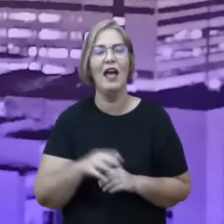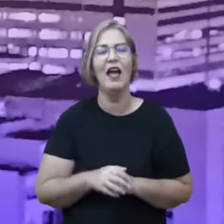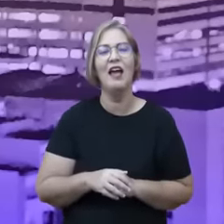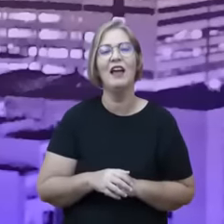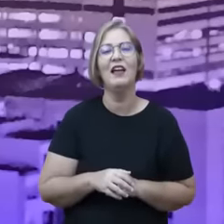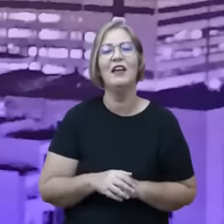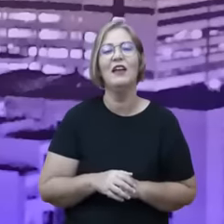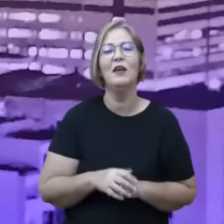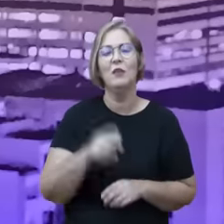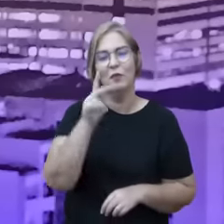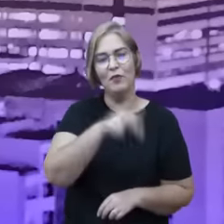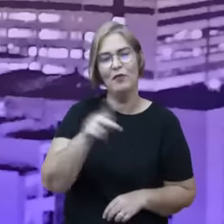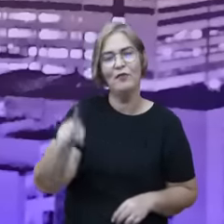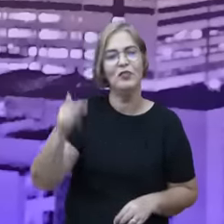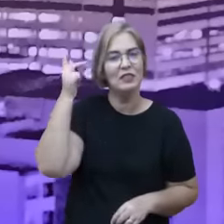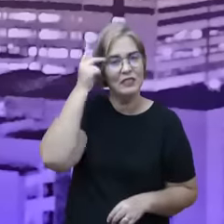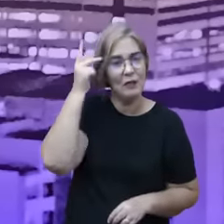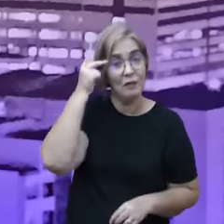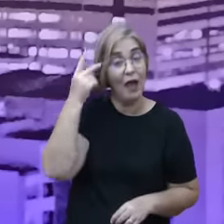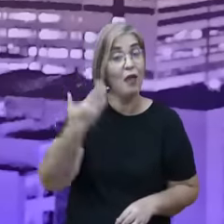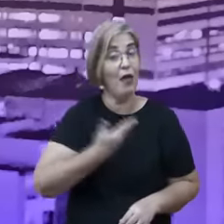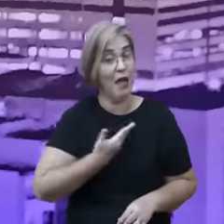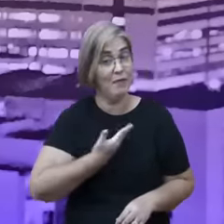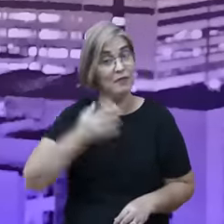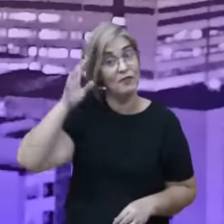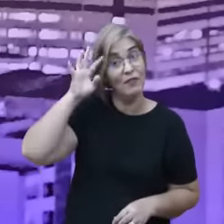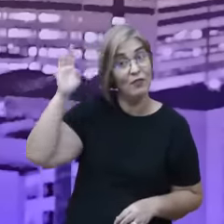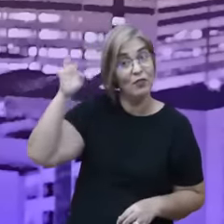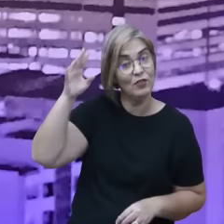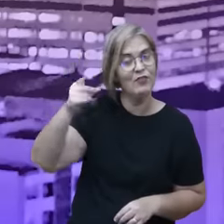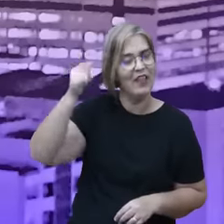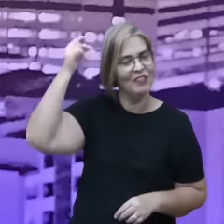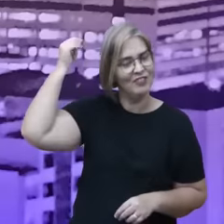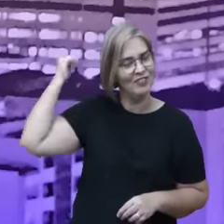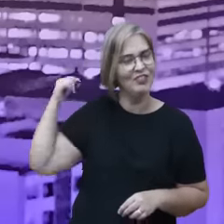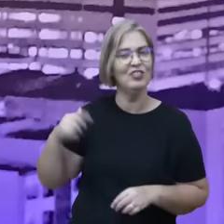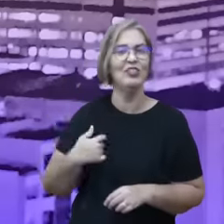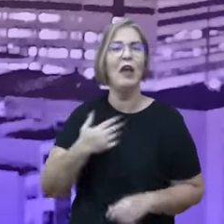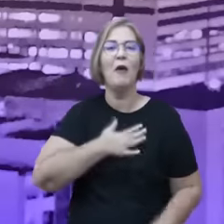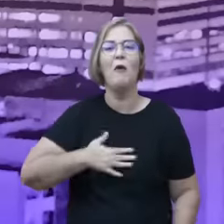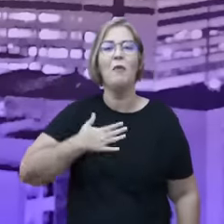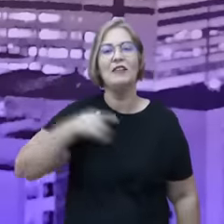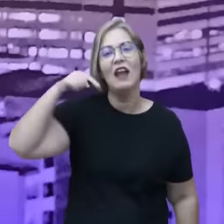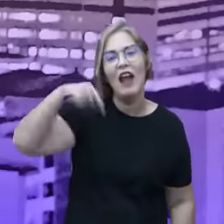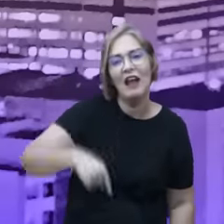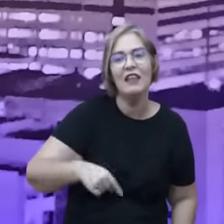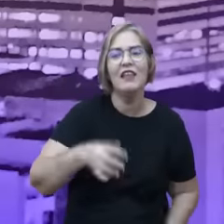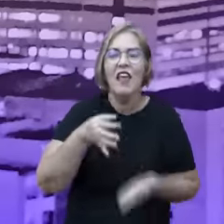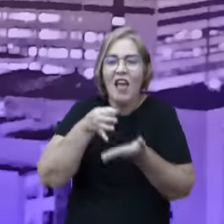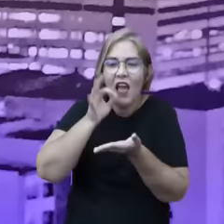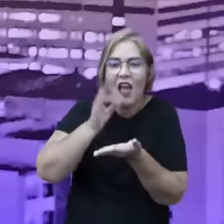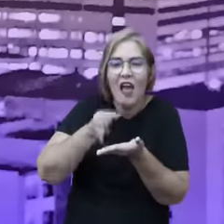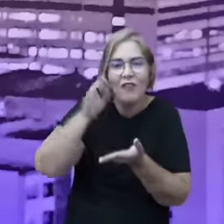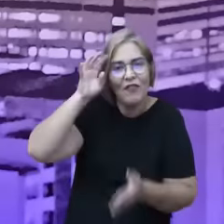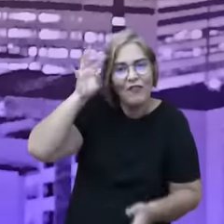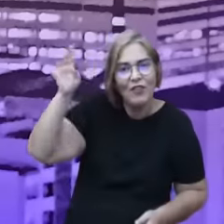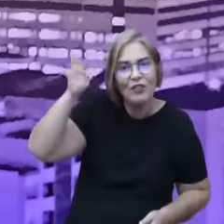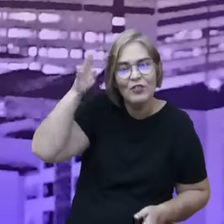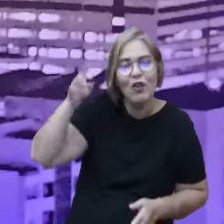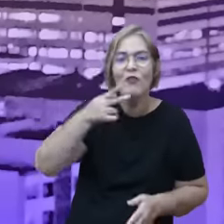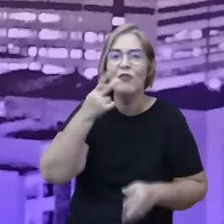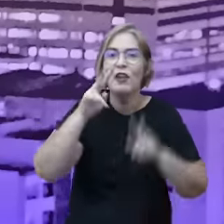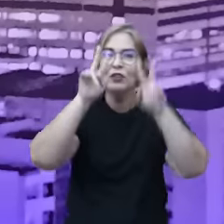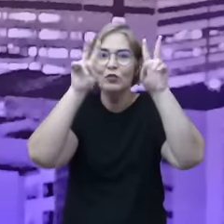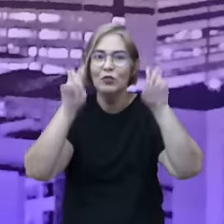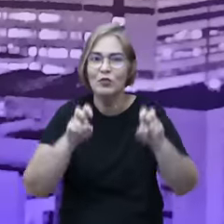Universidade Federal de São Paulo, meu colega de filosofia antiga. É um grande prazer tê-lo na programação do Café Filosófico falando sobre Alber Camil, sua